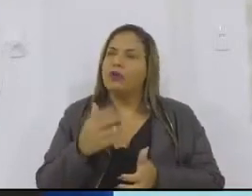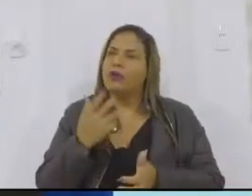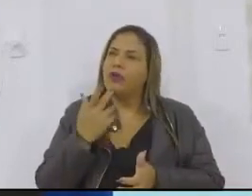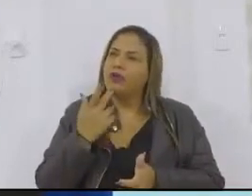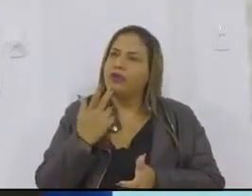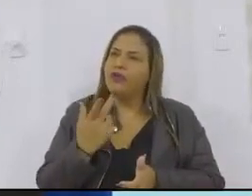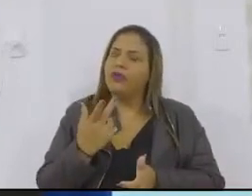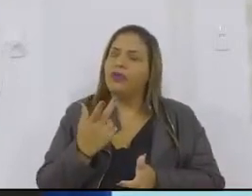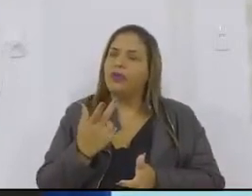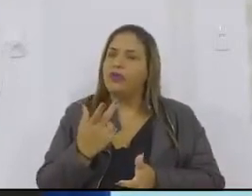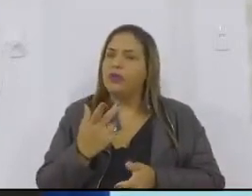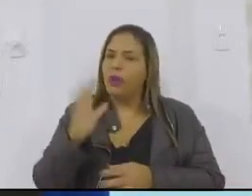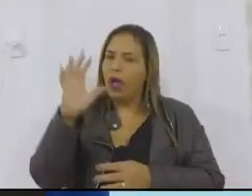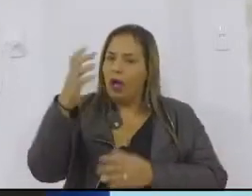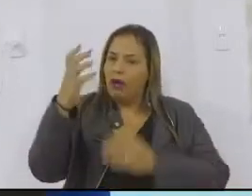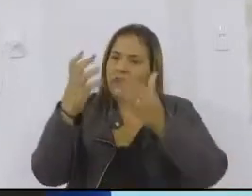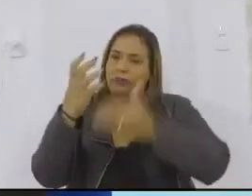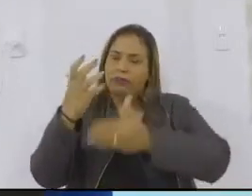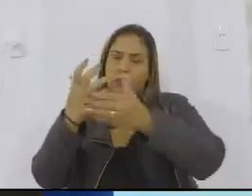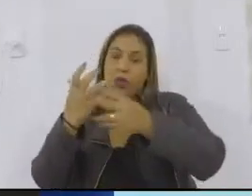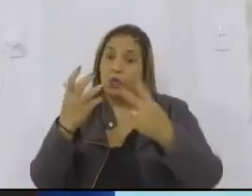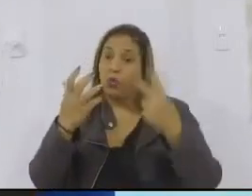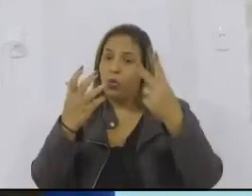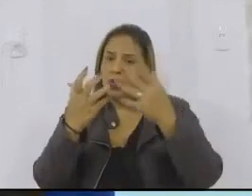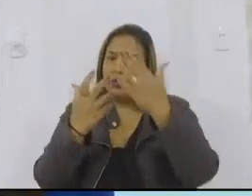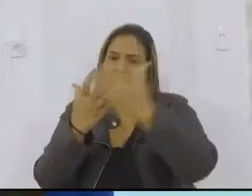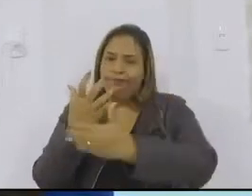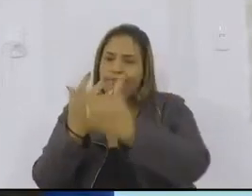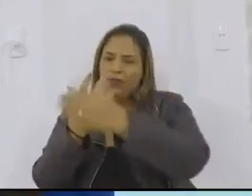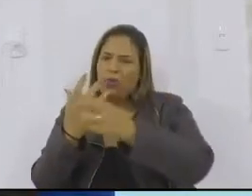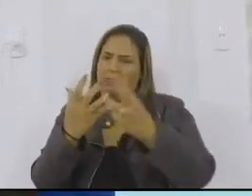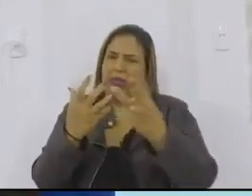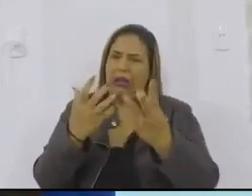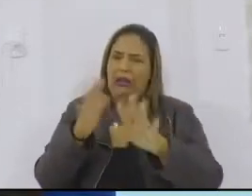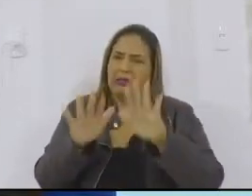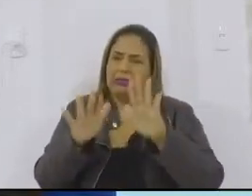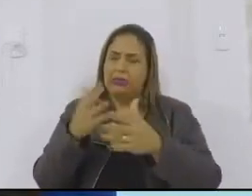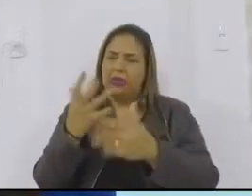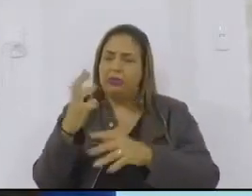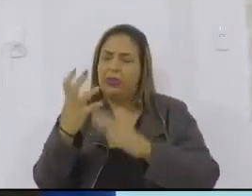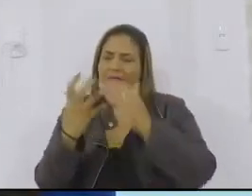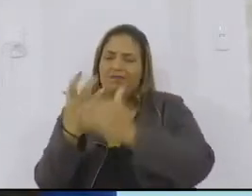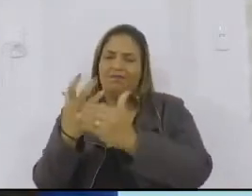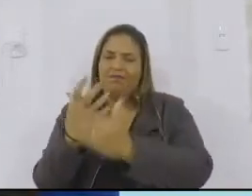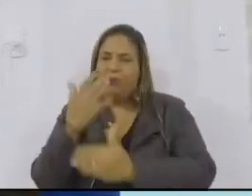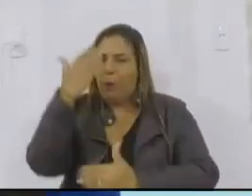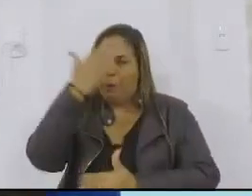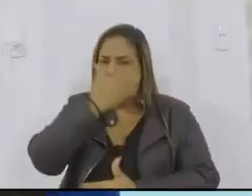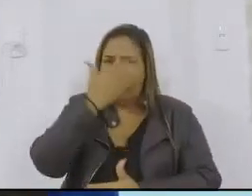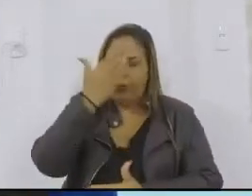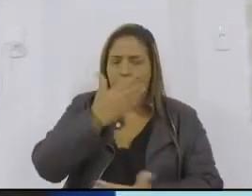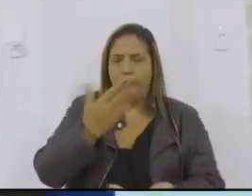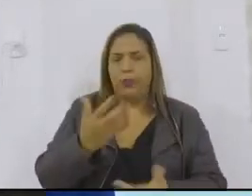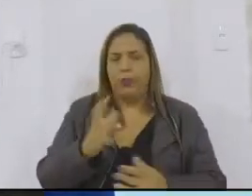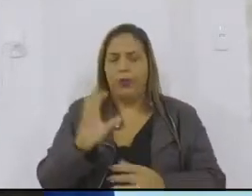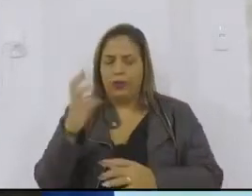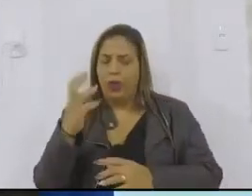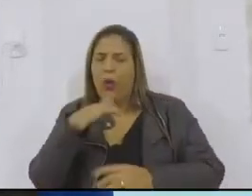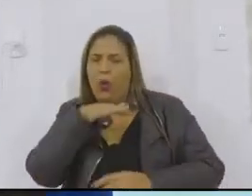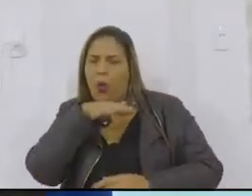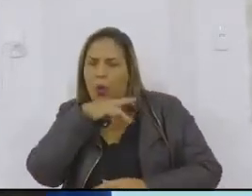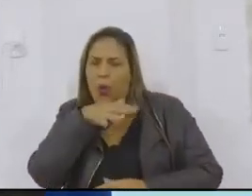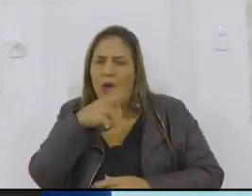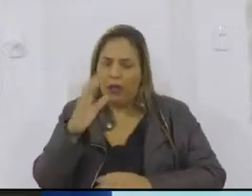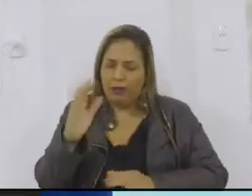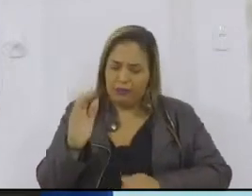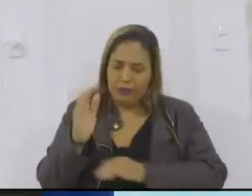uma poda ali em duas árvores ou três árvores que está atrapalhando ali a calçada ali. Né, isso é importante aí, a gente está